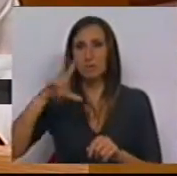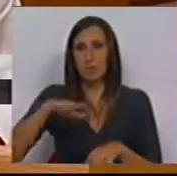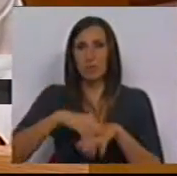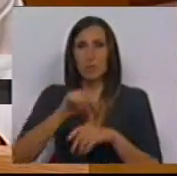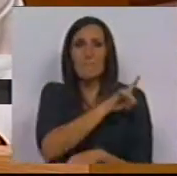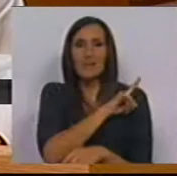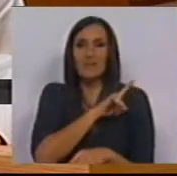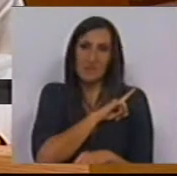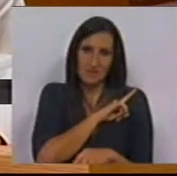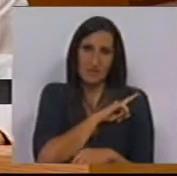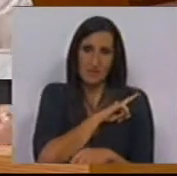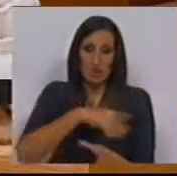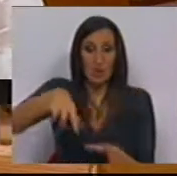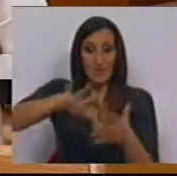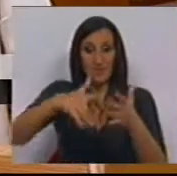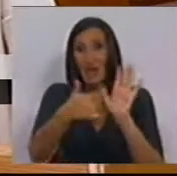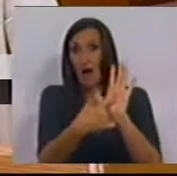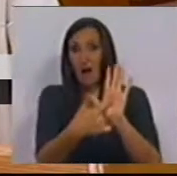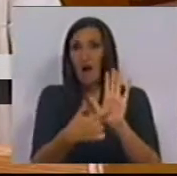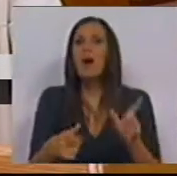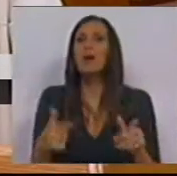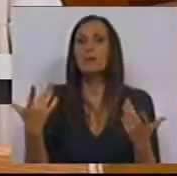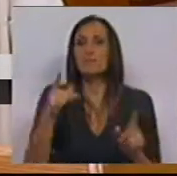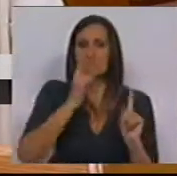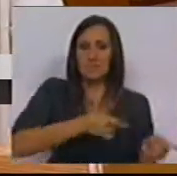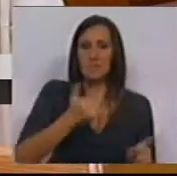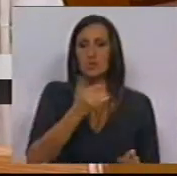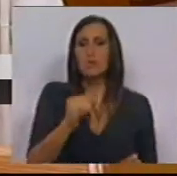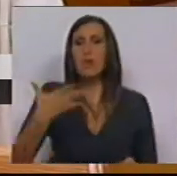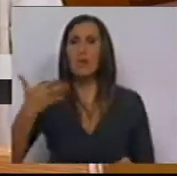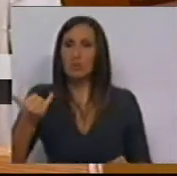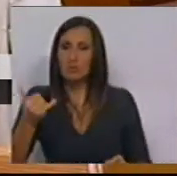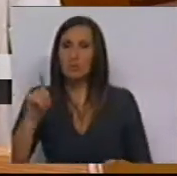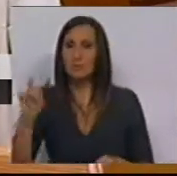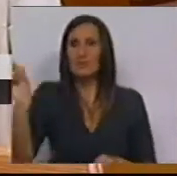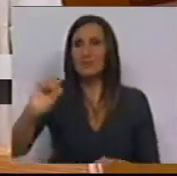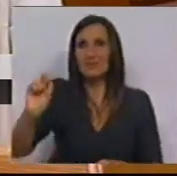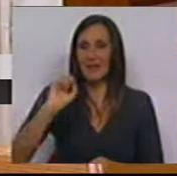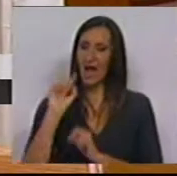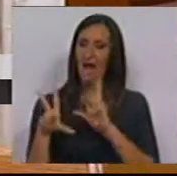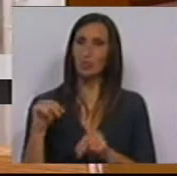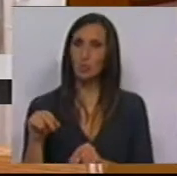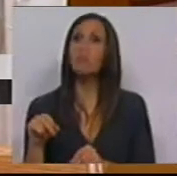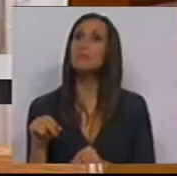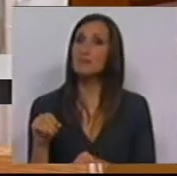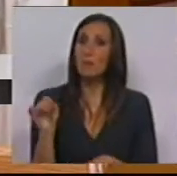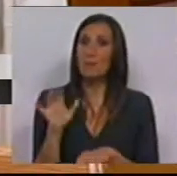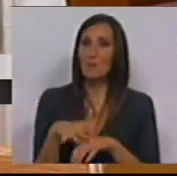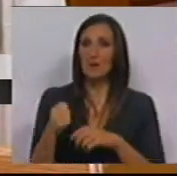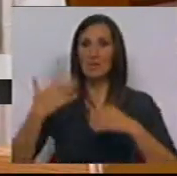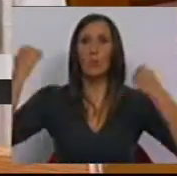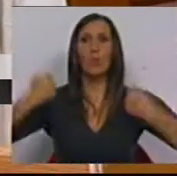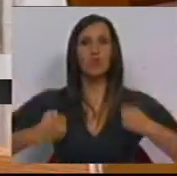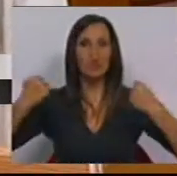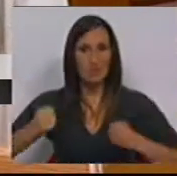das privatizações, para, em março de 2012, na terceira atualização em face da